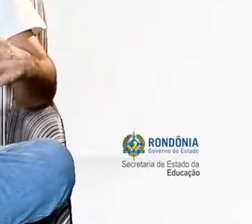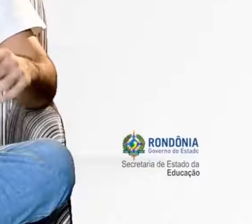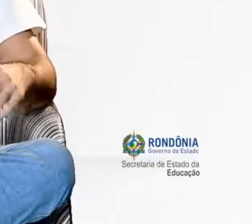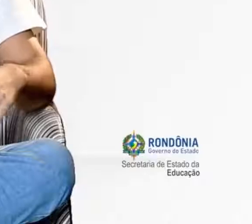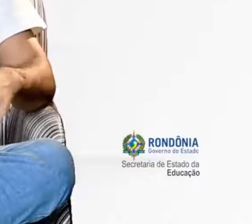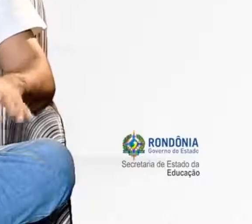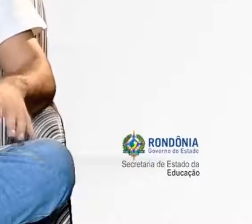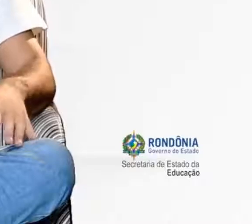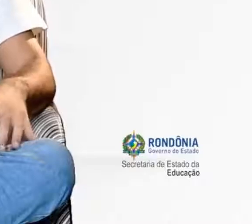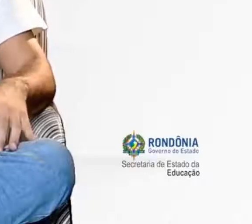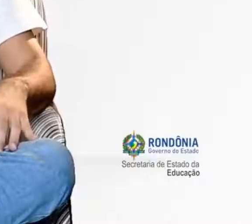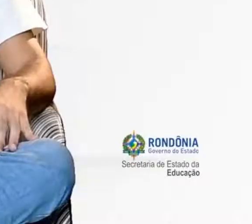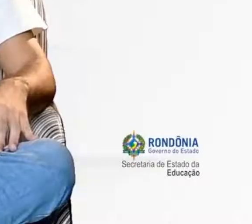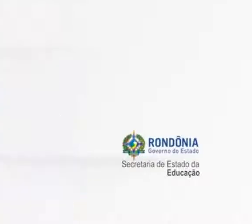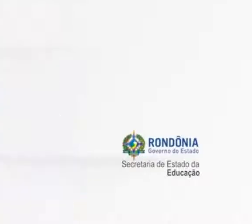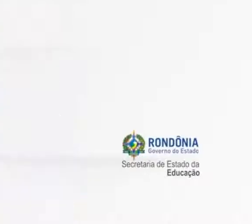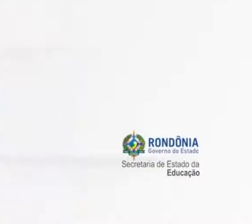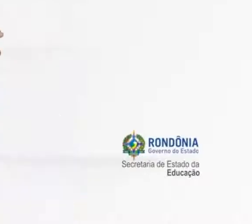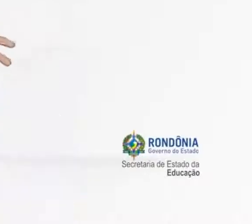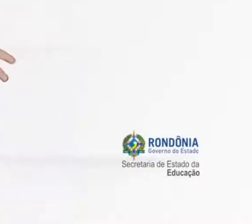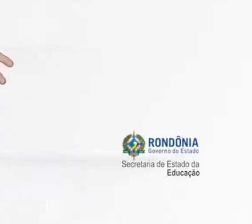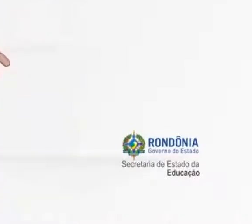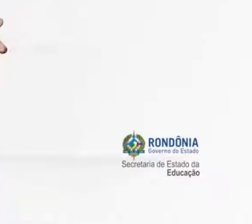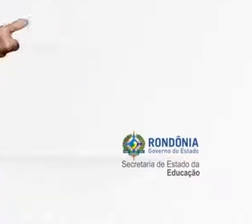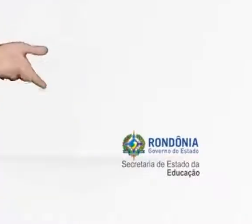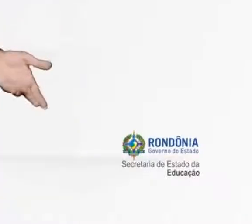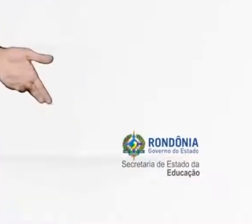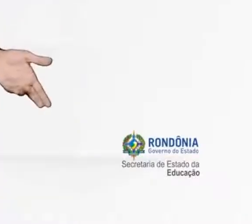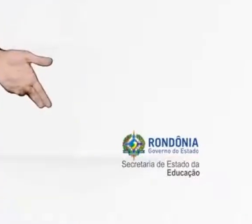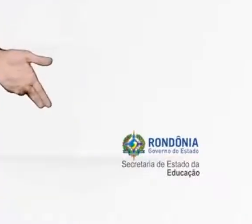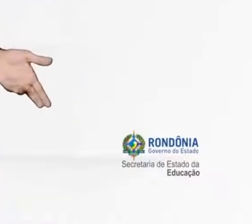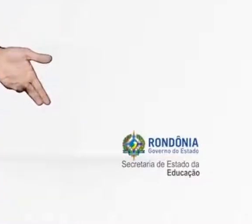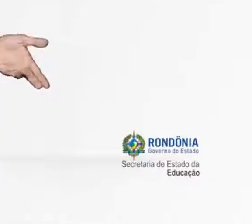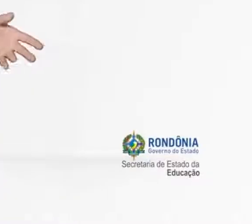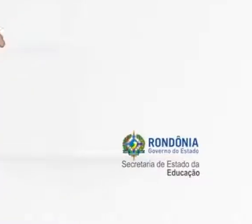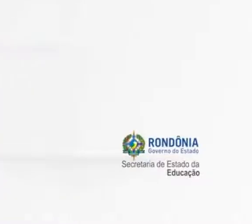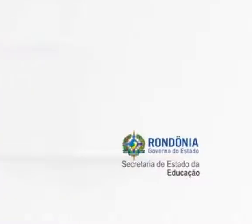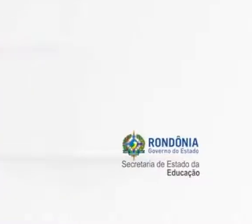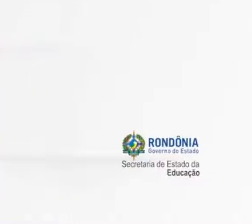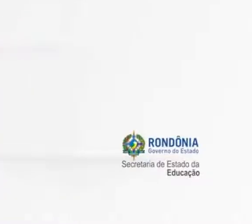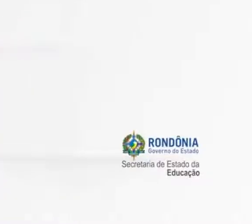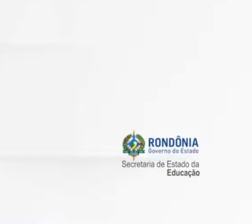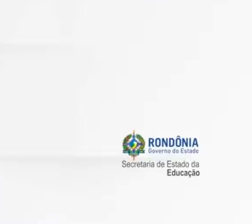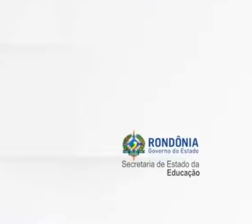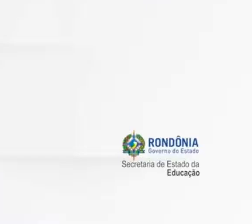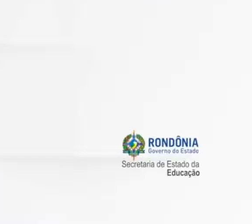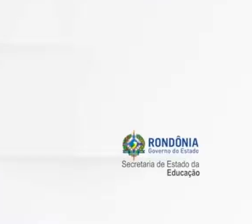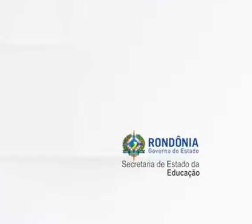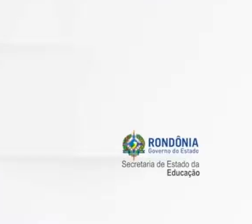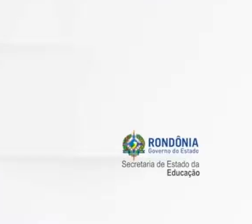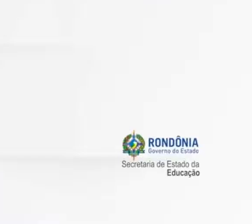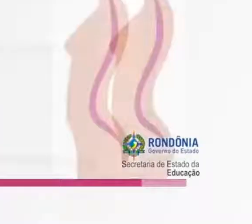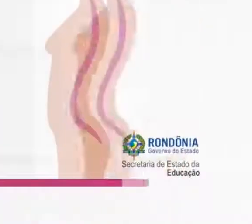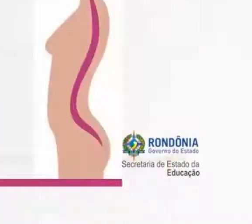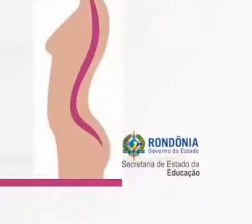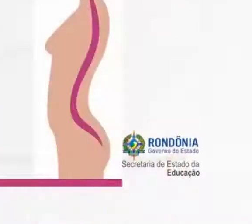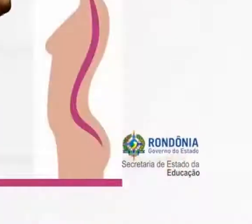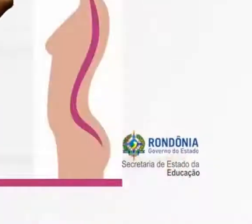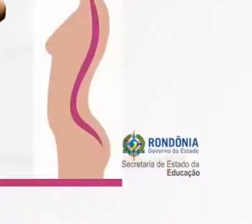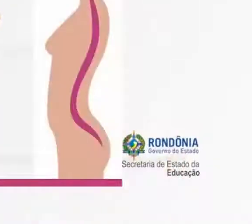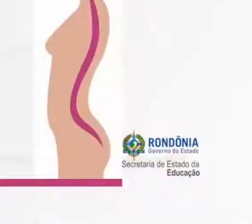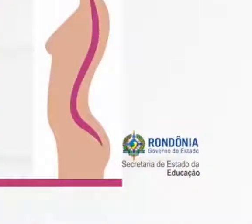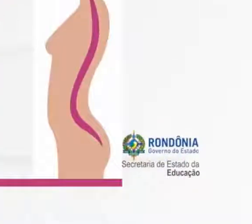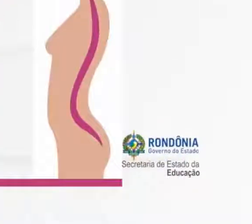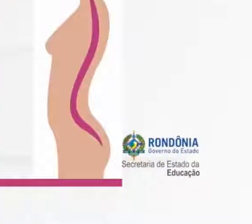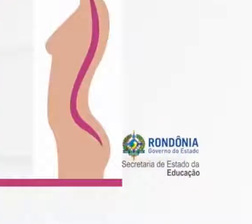anos, que é quando a pessoa passa pelo período de crescimento. Outro grande problema é a hiperlordose, que é a curvatura da coluna vertebral